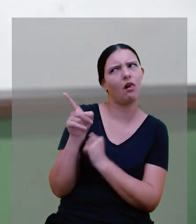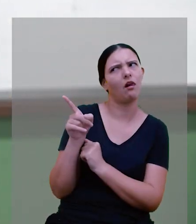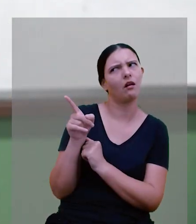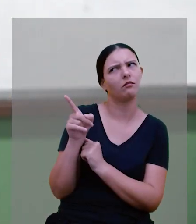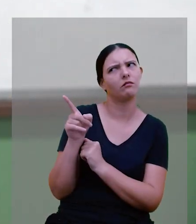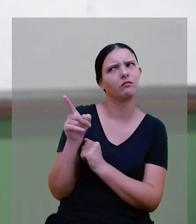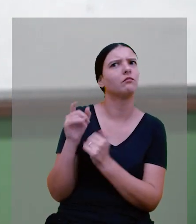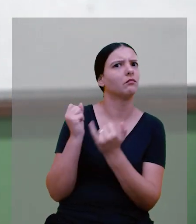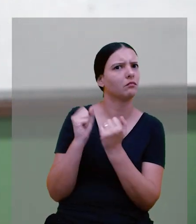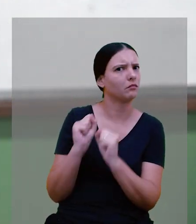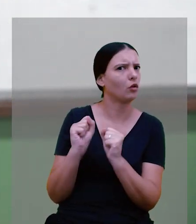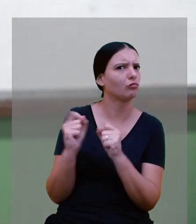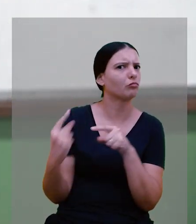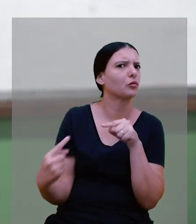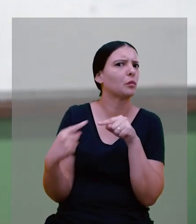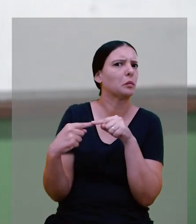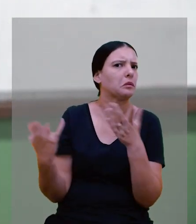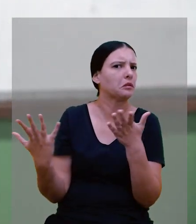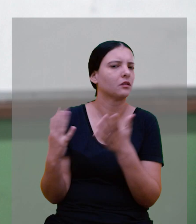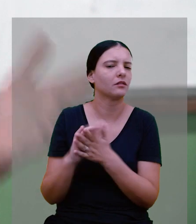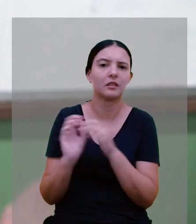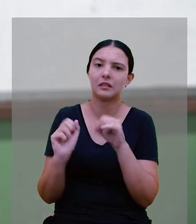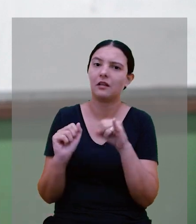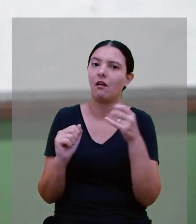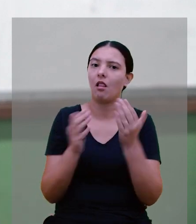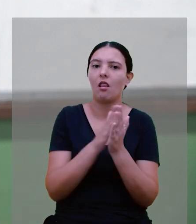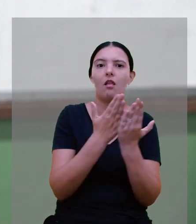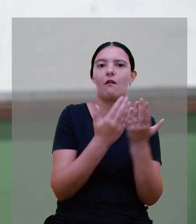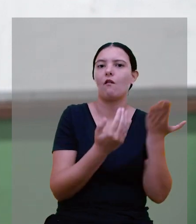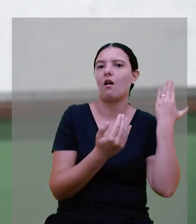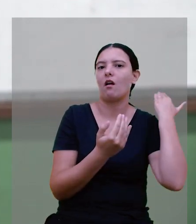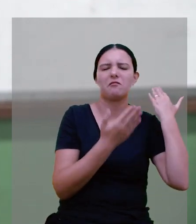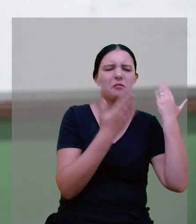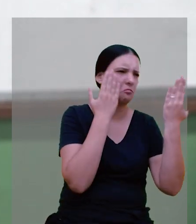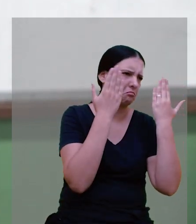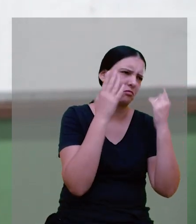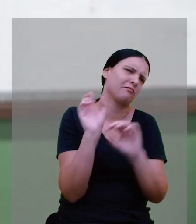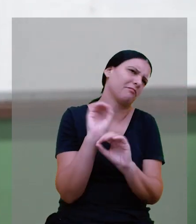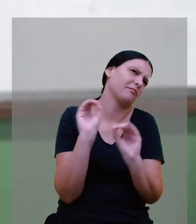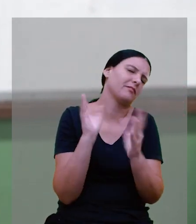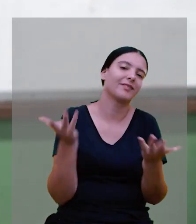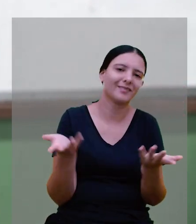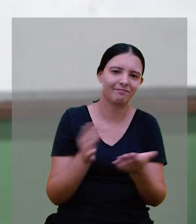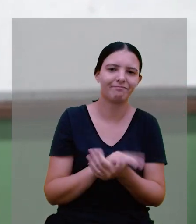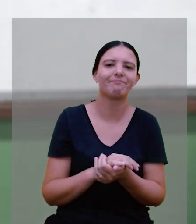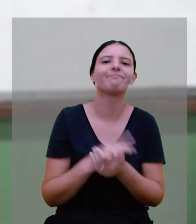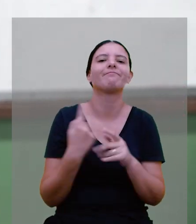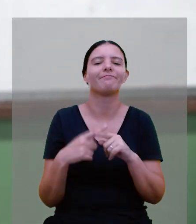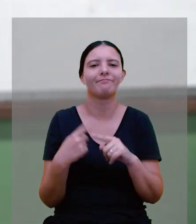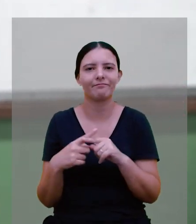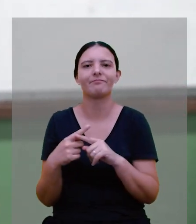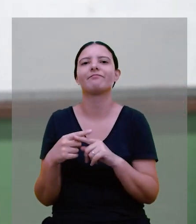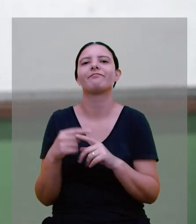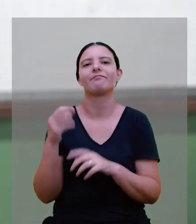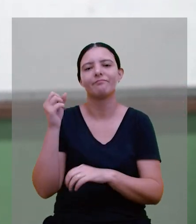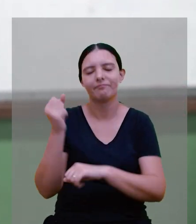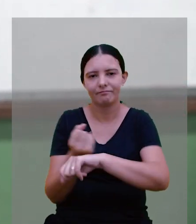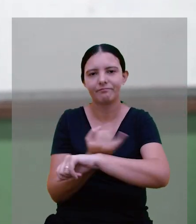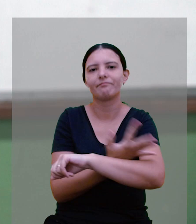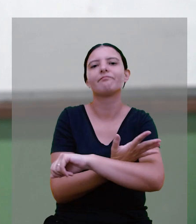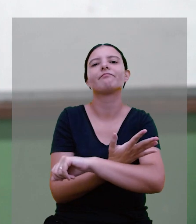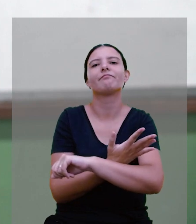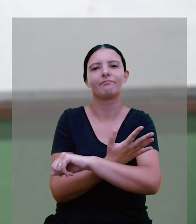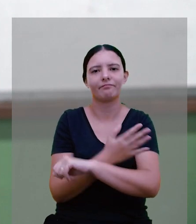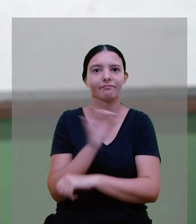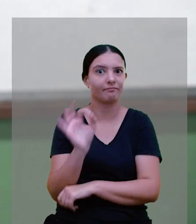tá psicopata. E se você não tivesse lido aquele livro, você não ia desconfiar. Né? Isso é repertório afetivo, é repertório emocional,